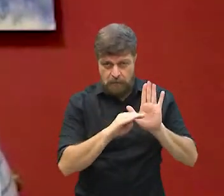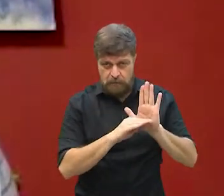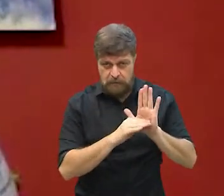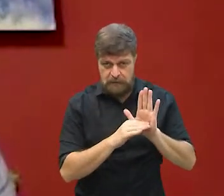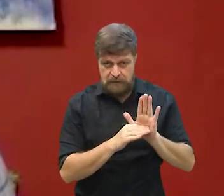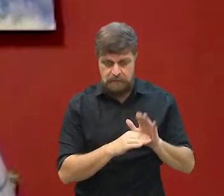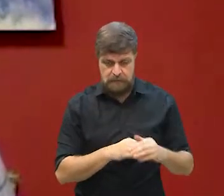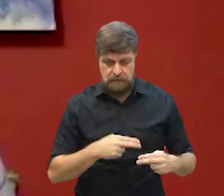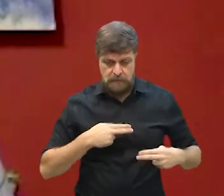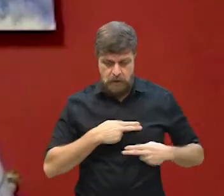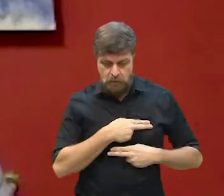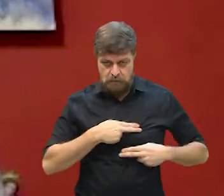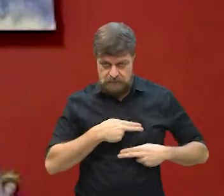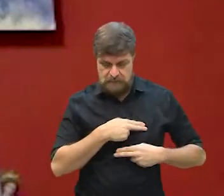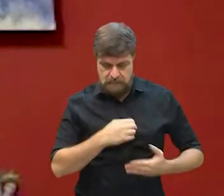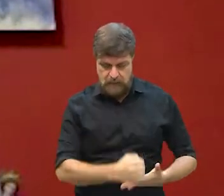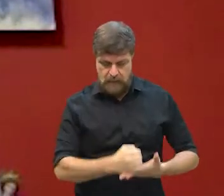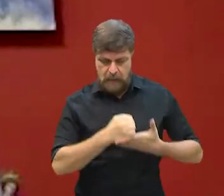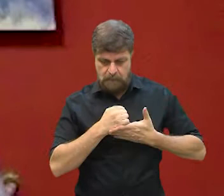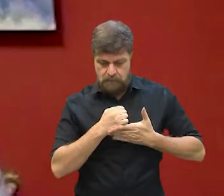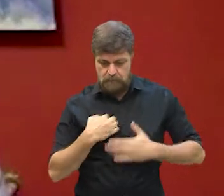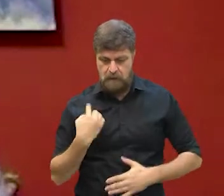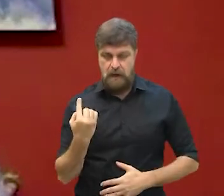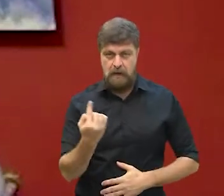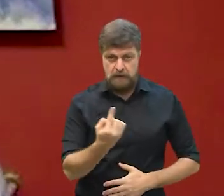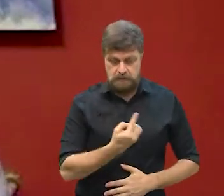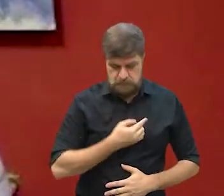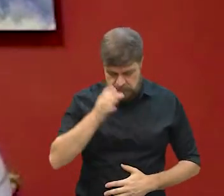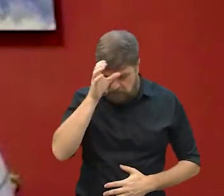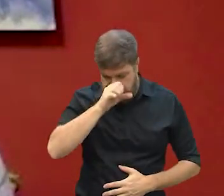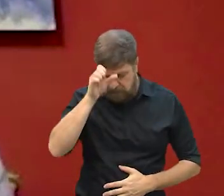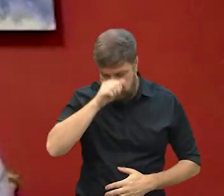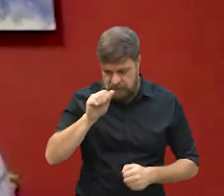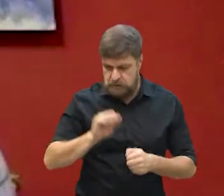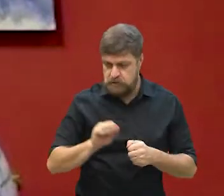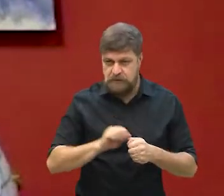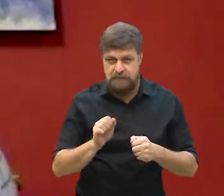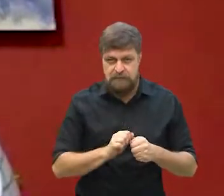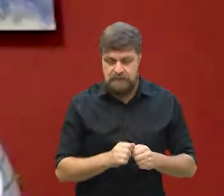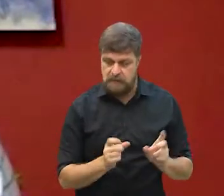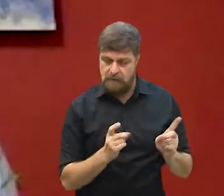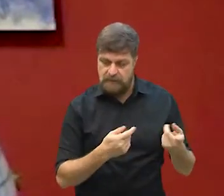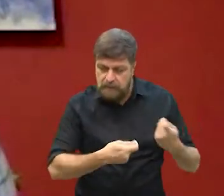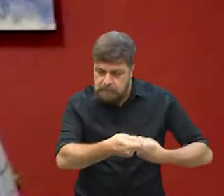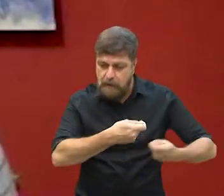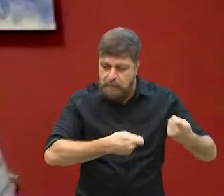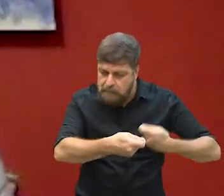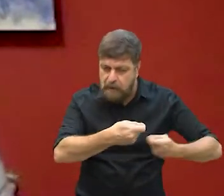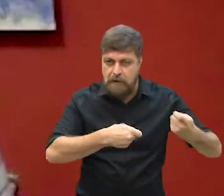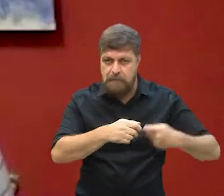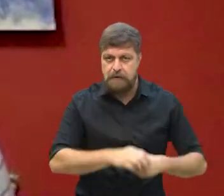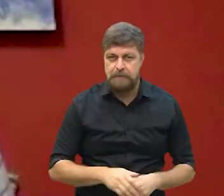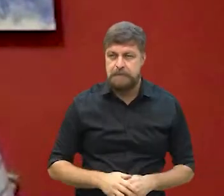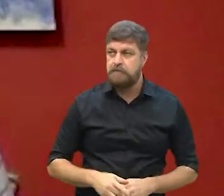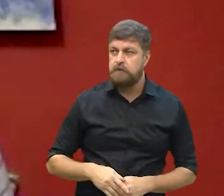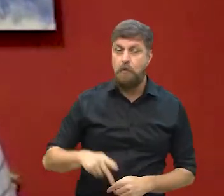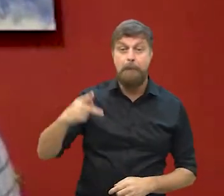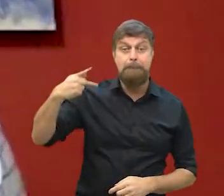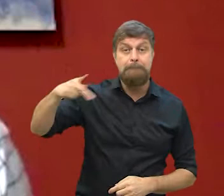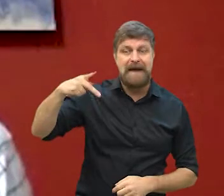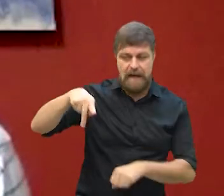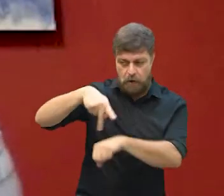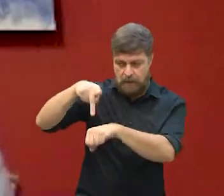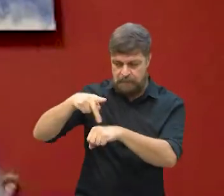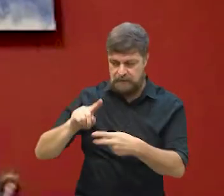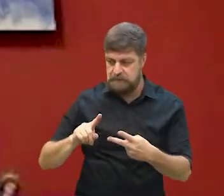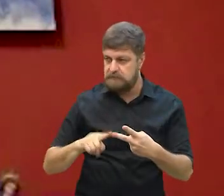de aperfeiçoamento aí do Sebrae para a Apex, a gente fez uma rodada de negócios no Paraguai e na